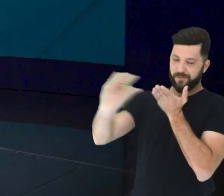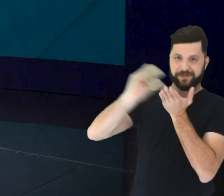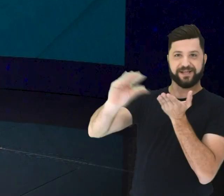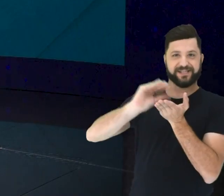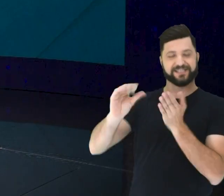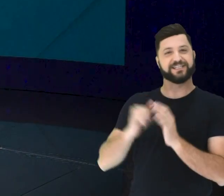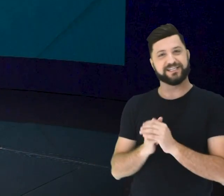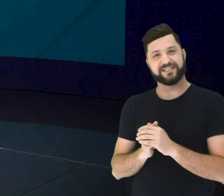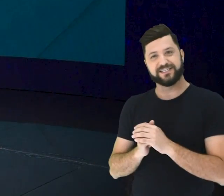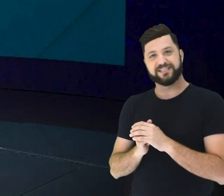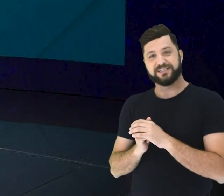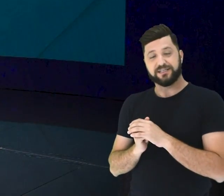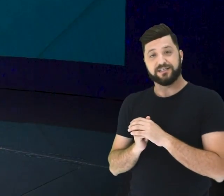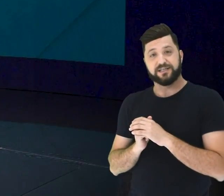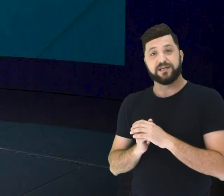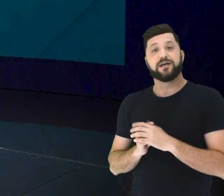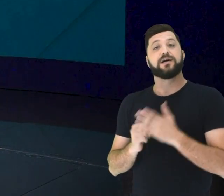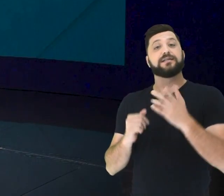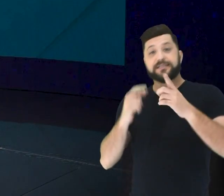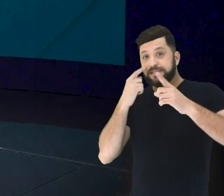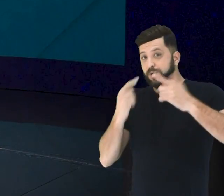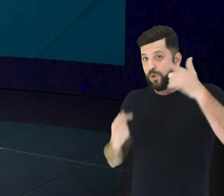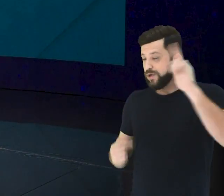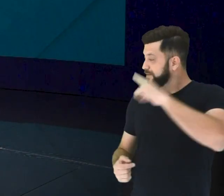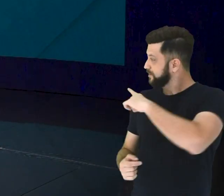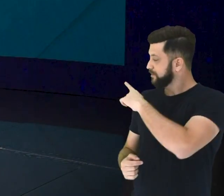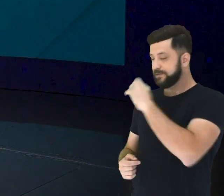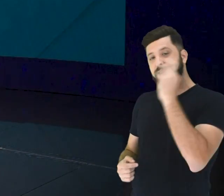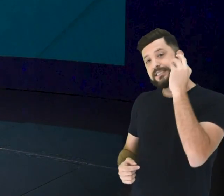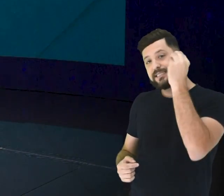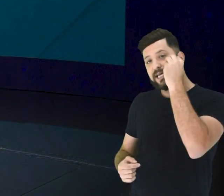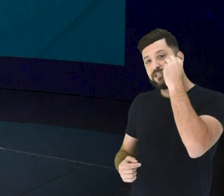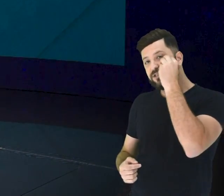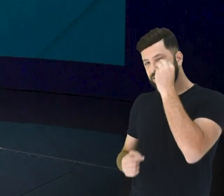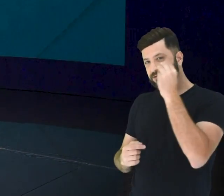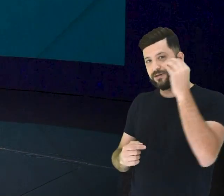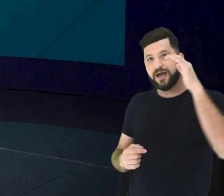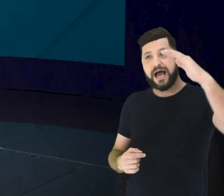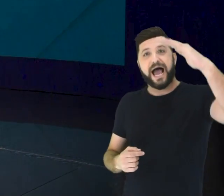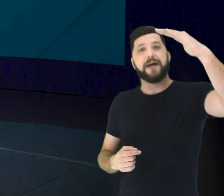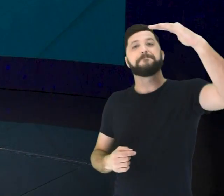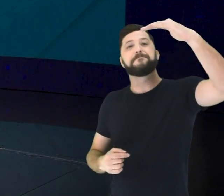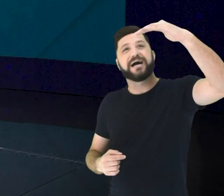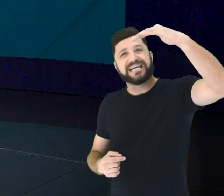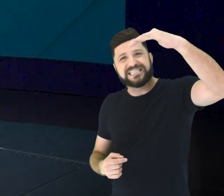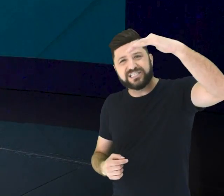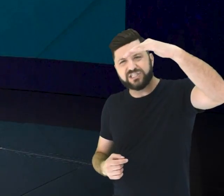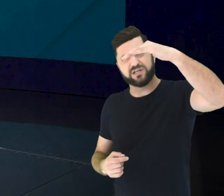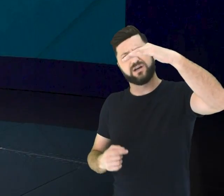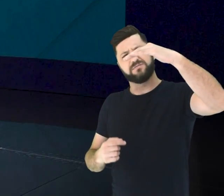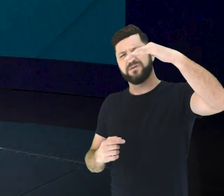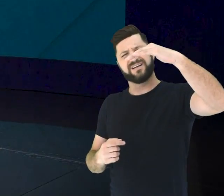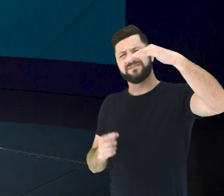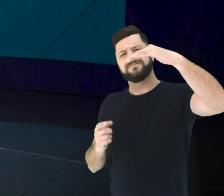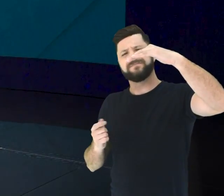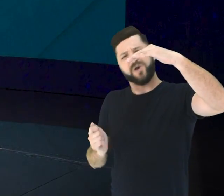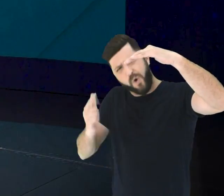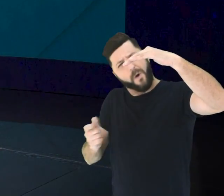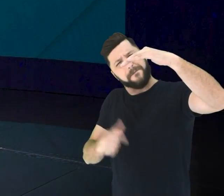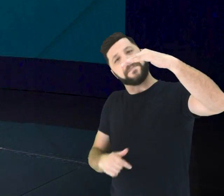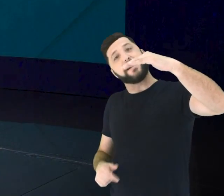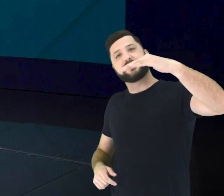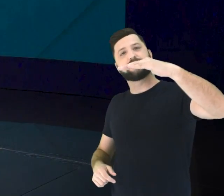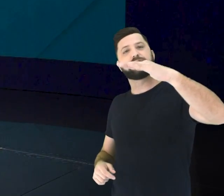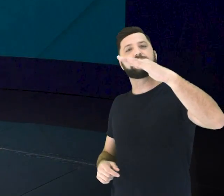mesma coisa aconteceu o teste abaixo dessa barra aqui ó a gente pode ver que o mercado o texto abaixo era uma região que não havia reteste